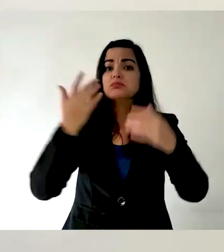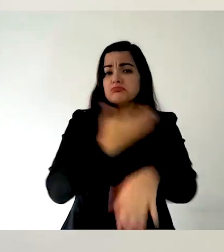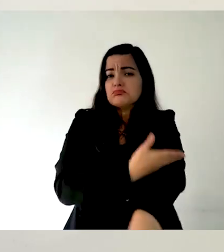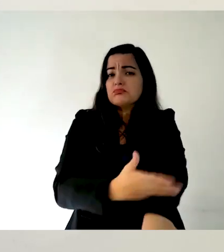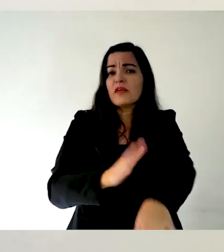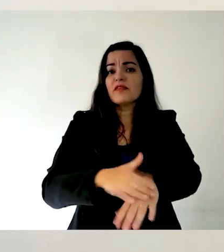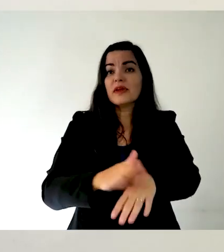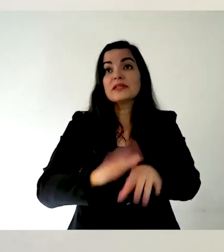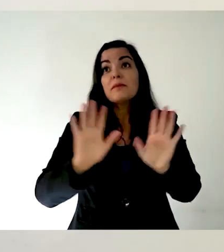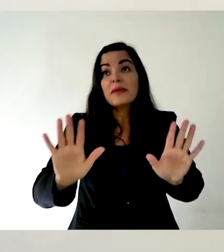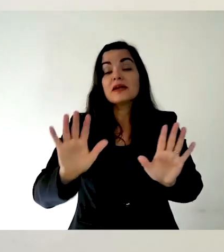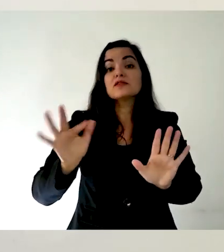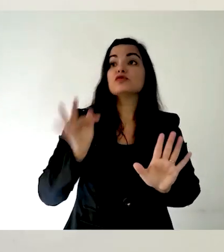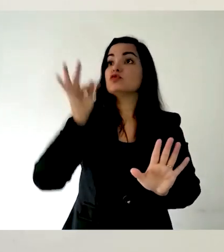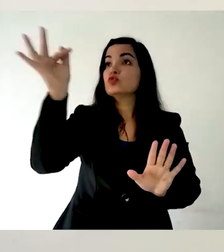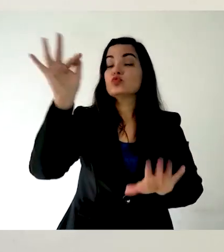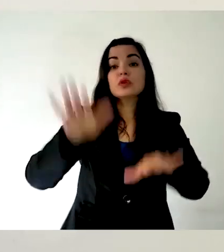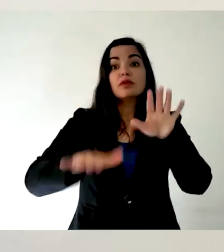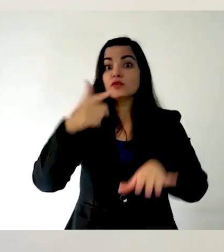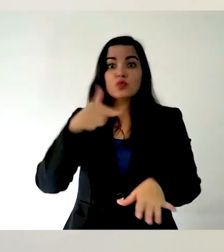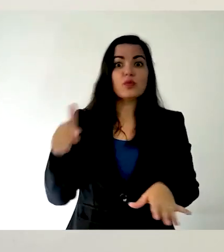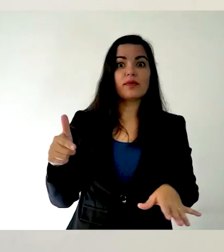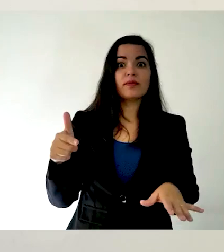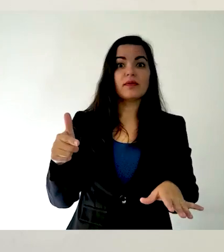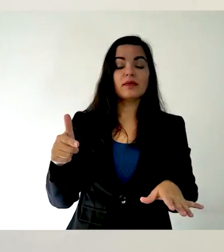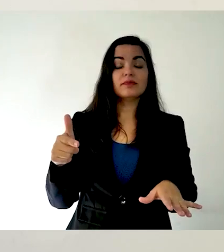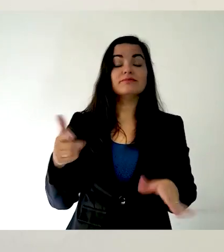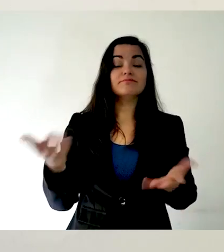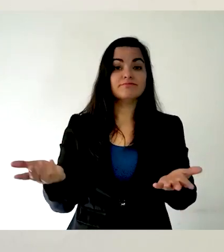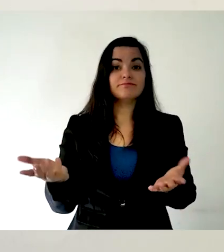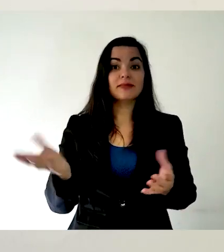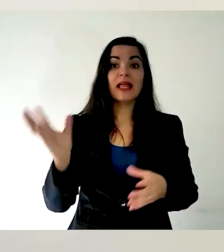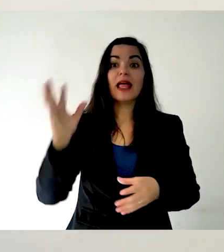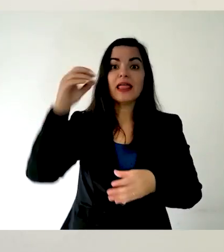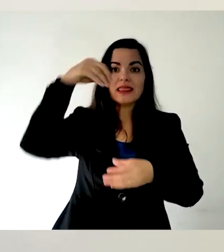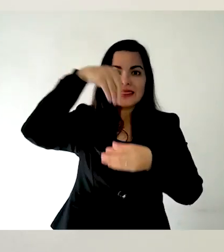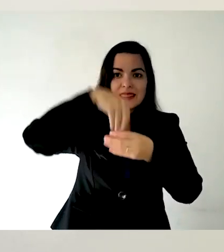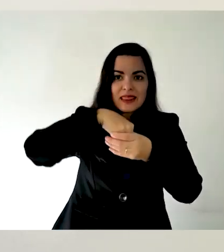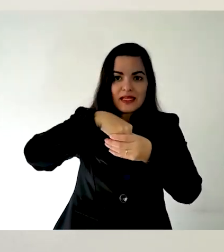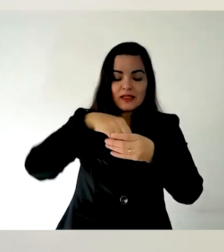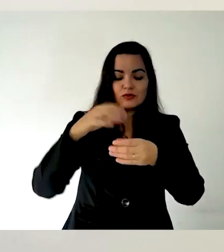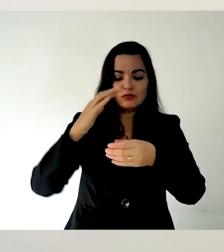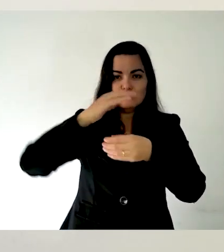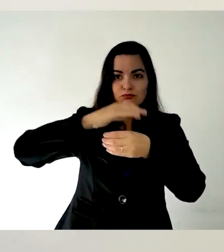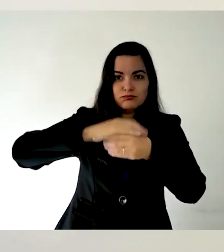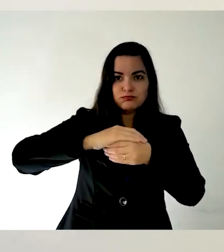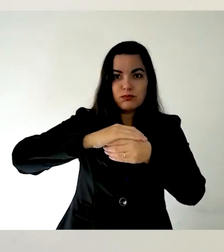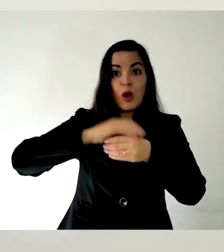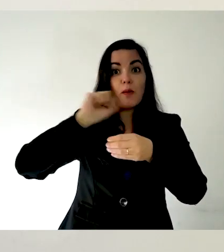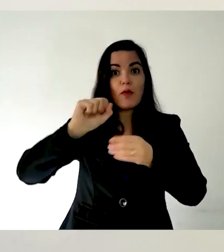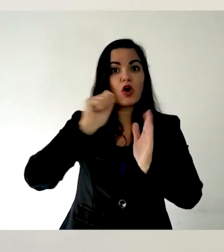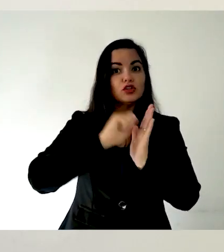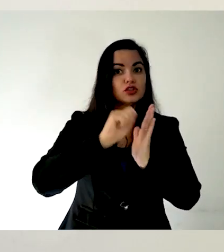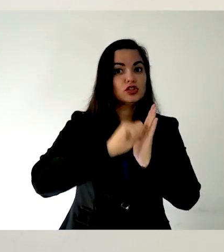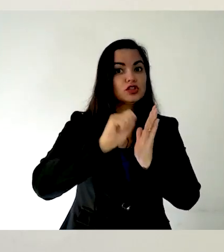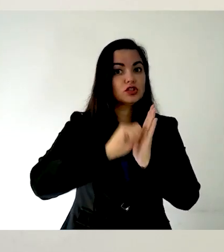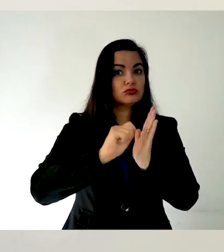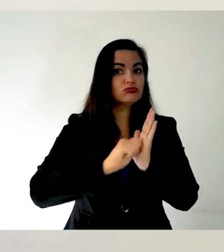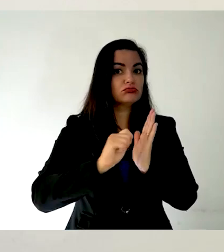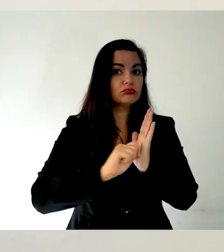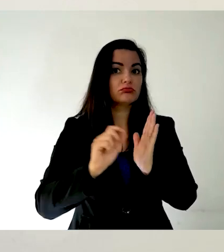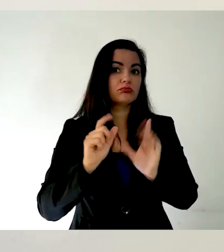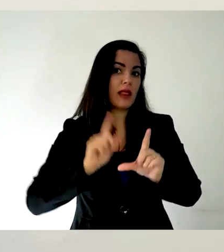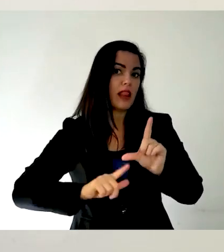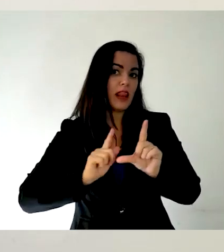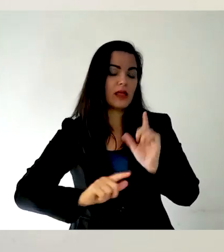futuro não aconteça mais. Na cápsula você pode colocar essa informação escrita, você escreve num